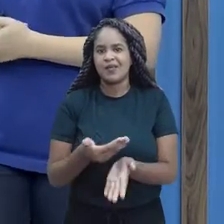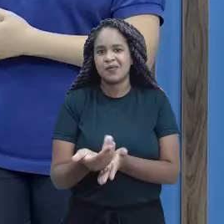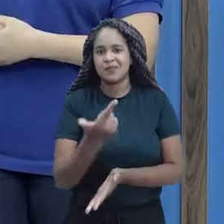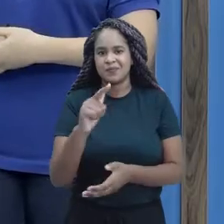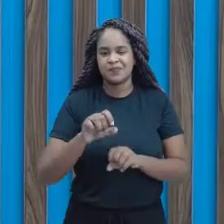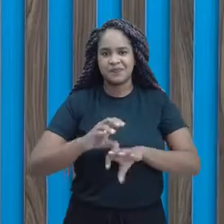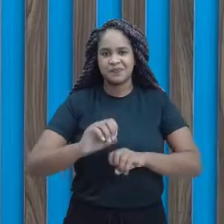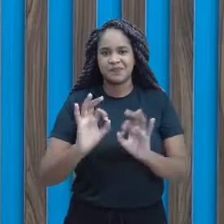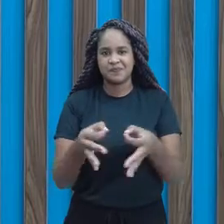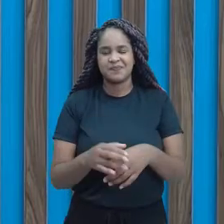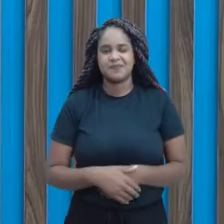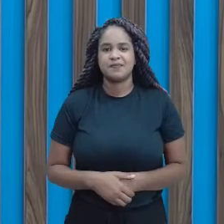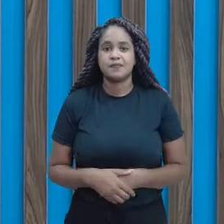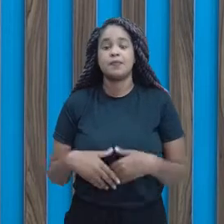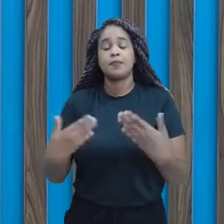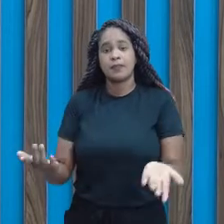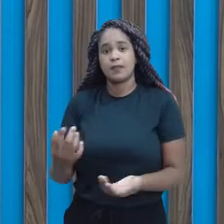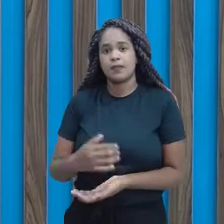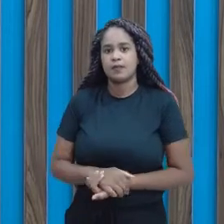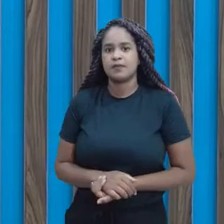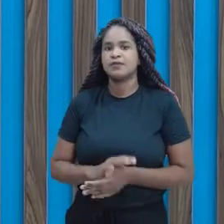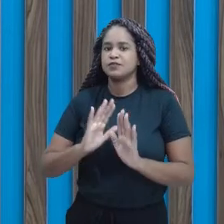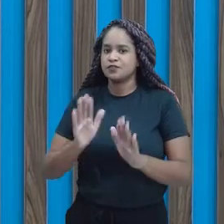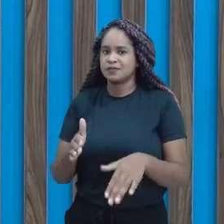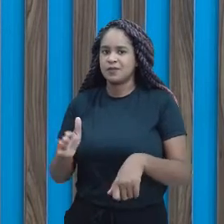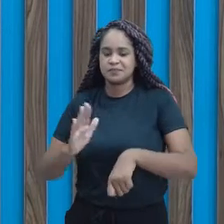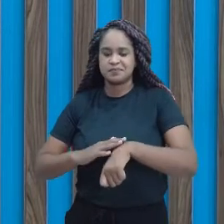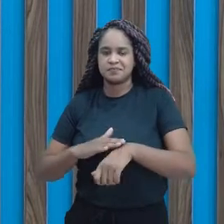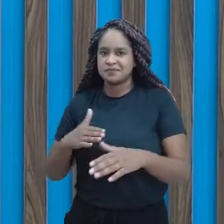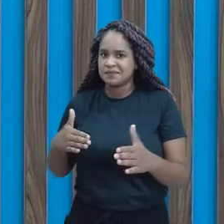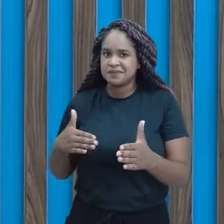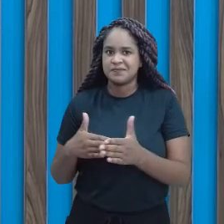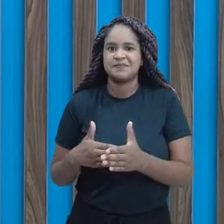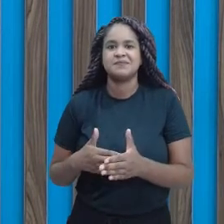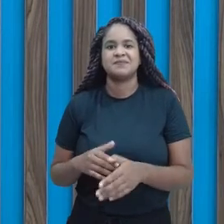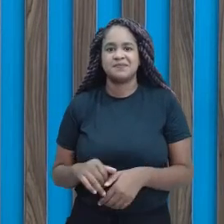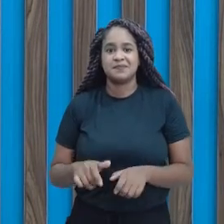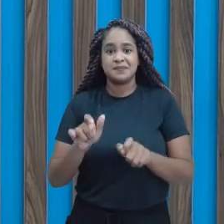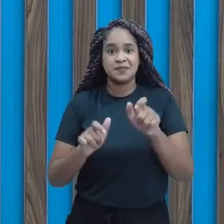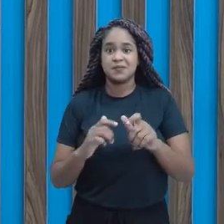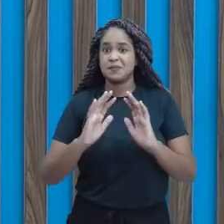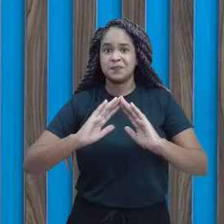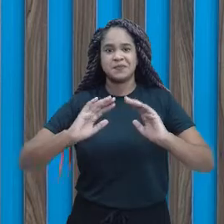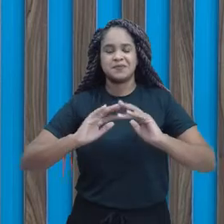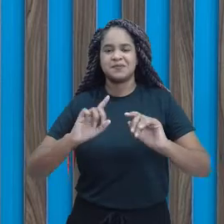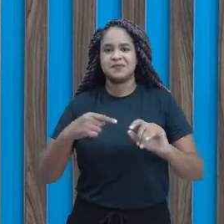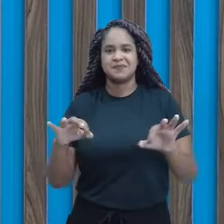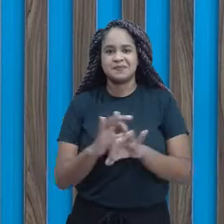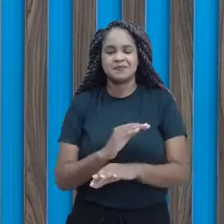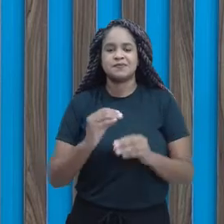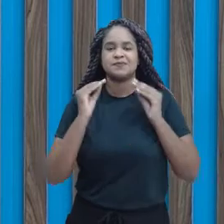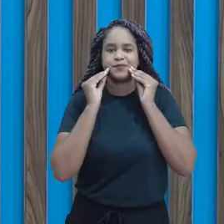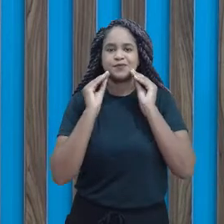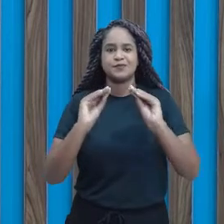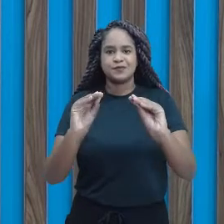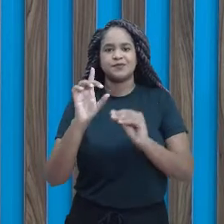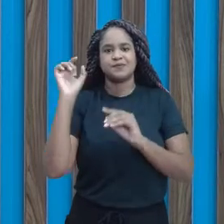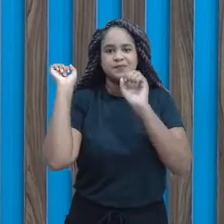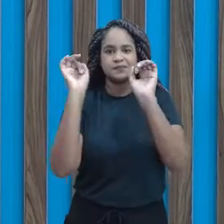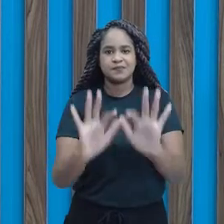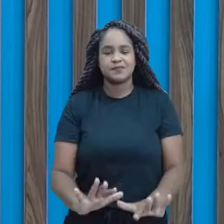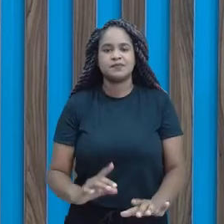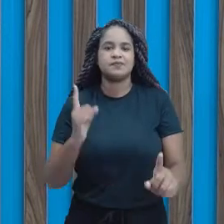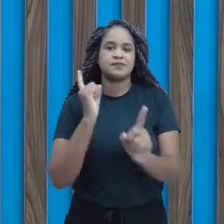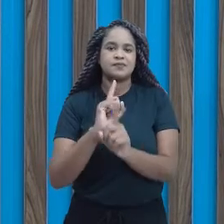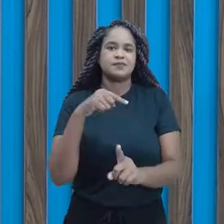certo? Pessoal, estouramos o tempo. O pessoal já está agoniando ali. Um cheiro no seu coração. Fique com Deus